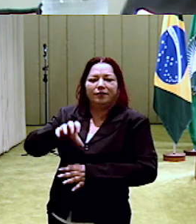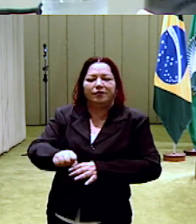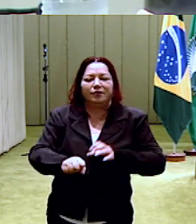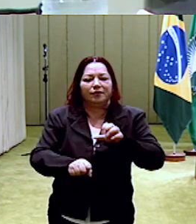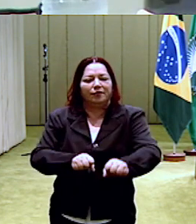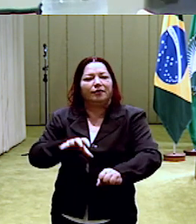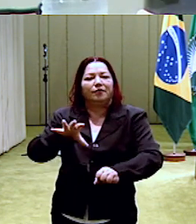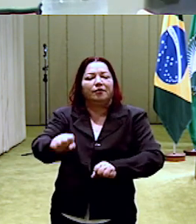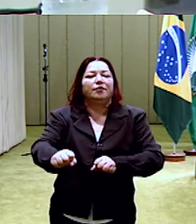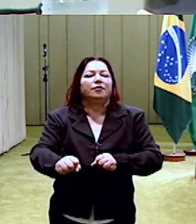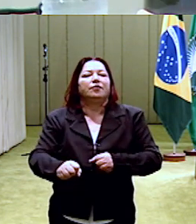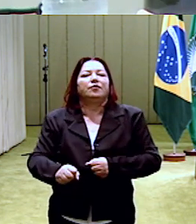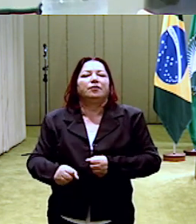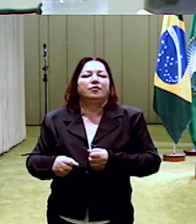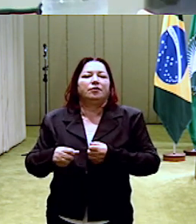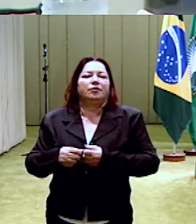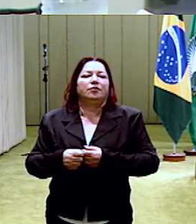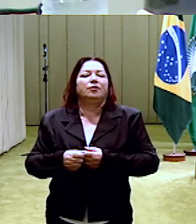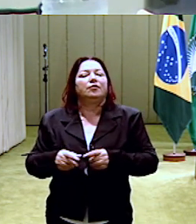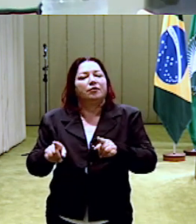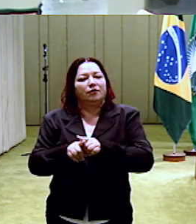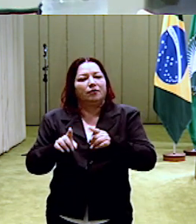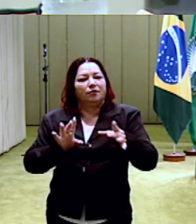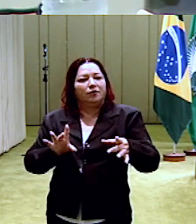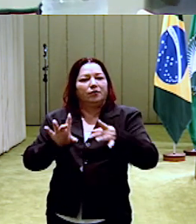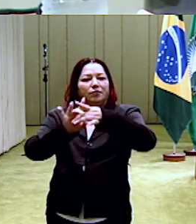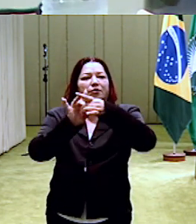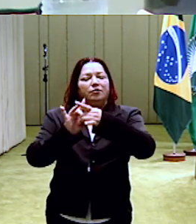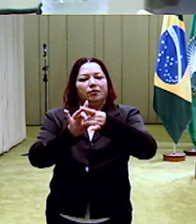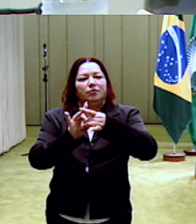foram submetidos e pelo qual foram entrelaçados.